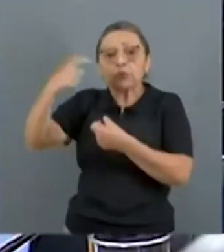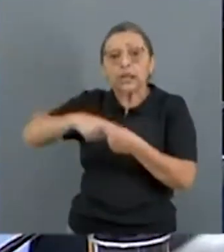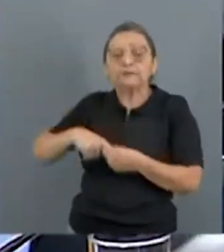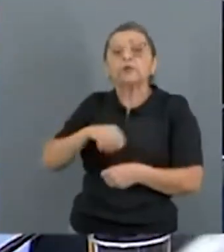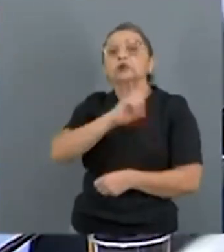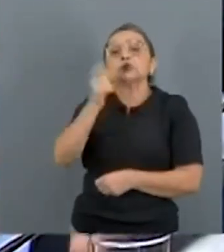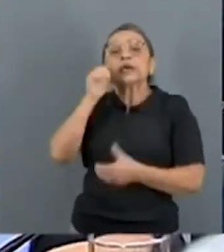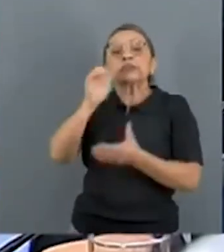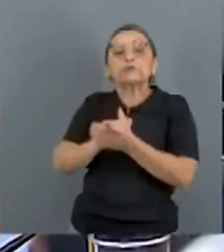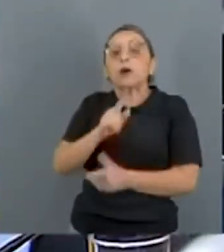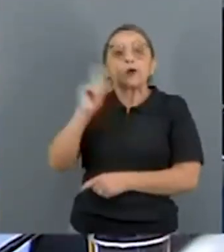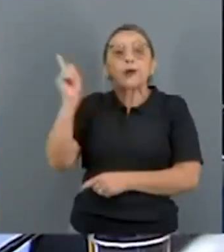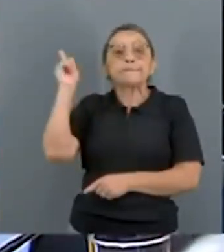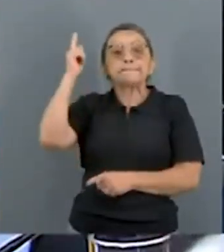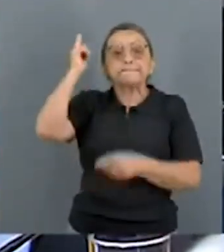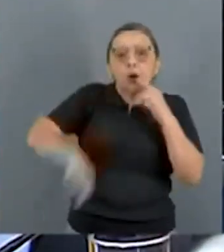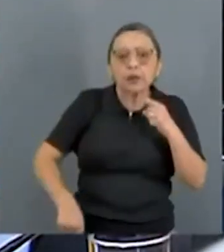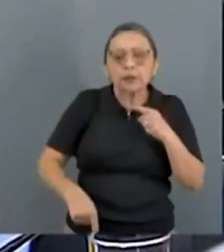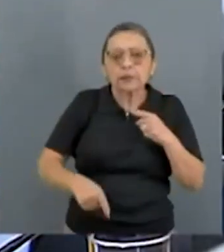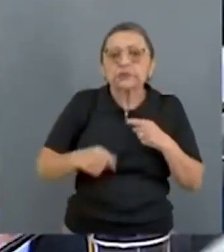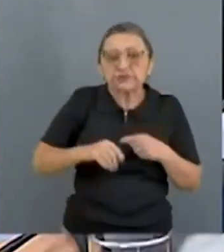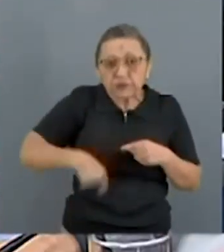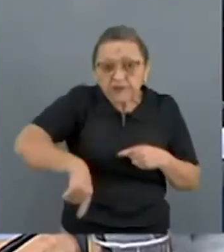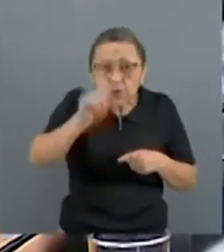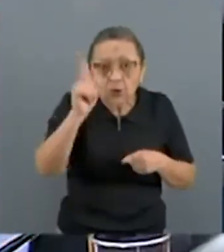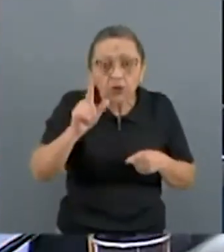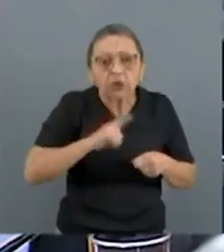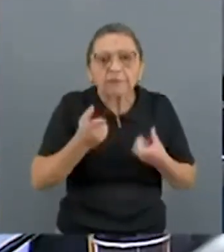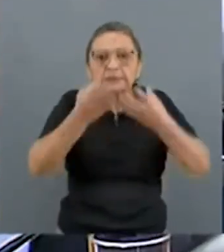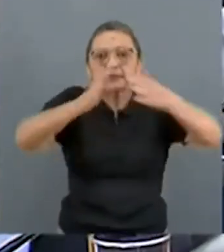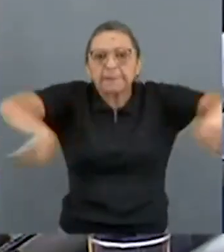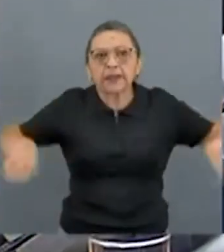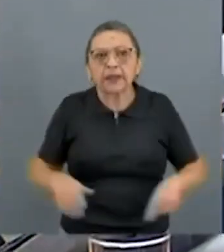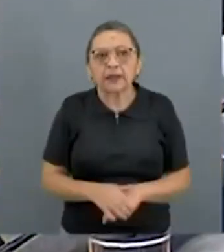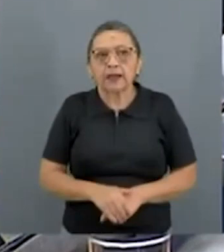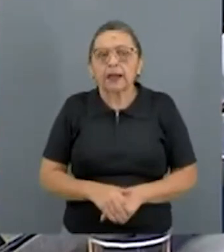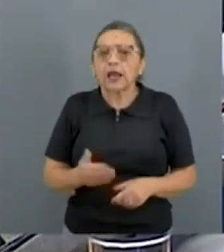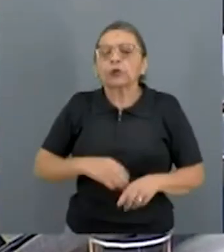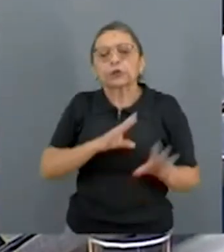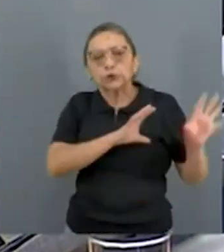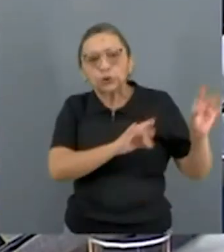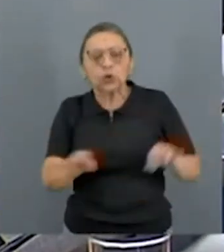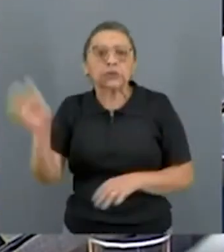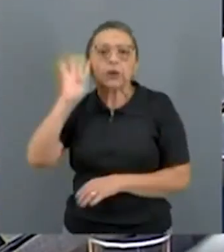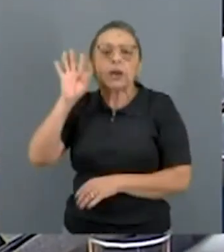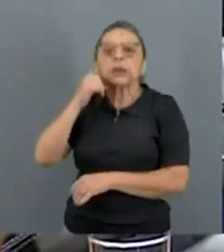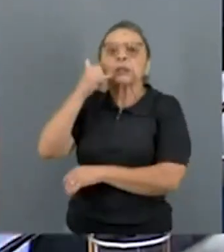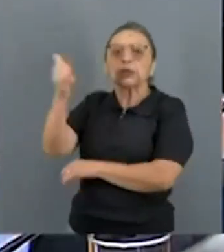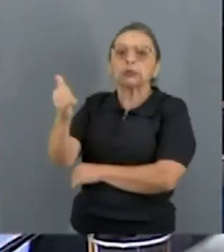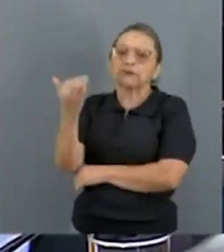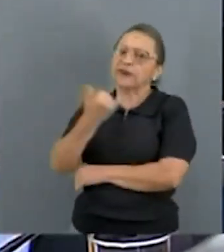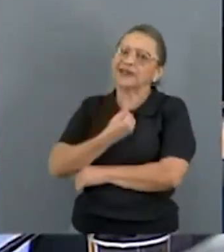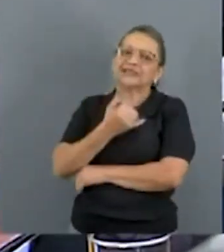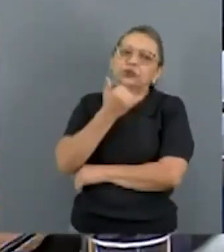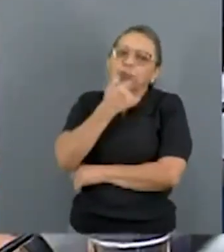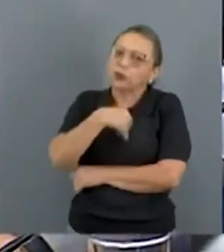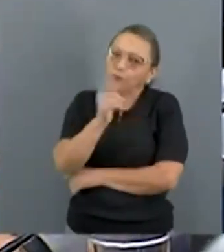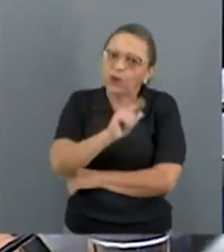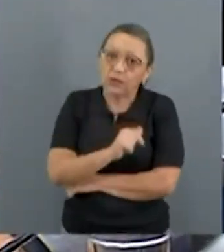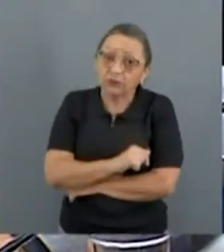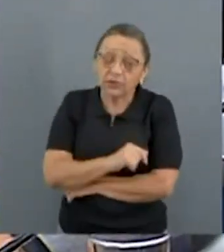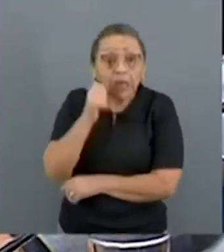assim, agora você não vai mais. Se você for, a gente está separado. A gente liga para ele agora toda quarta, não vou mais não, não tem jeito de ir mais não. Quer dizer, pôs medo